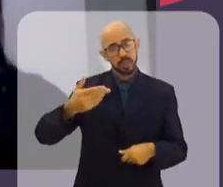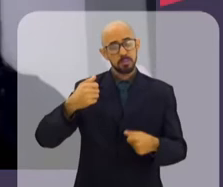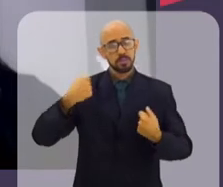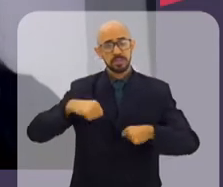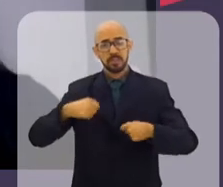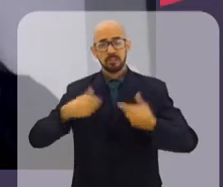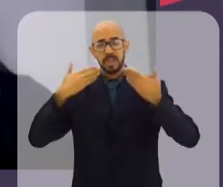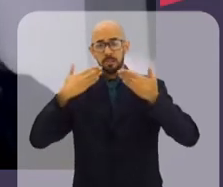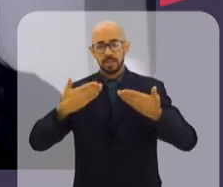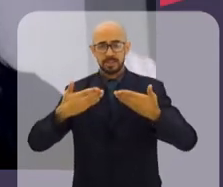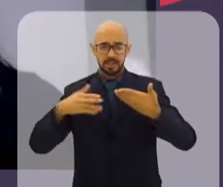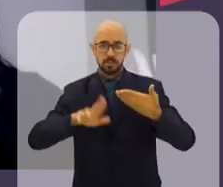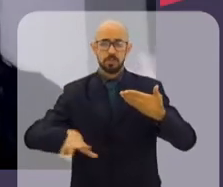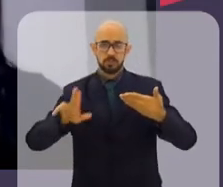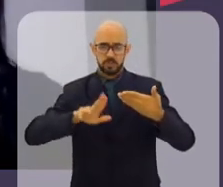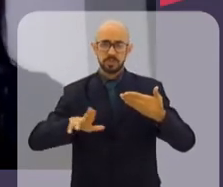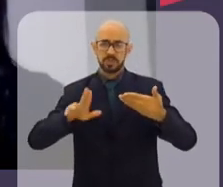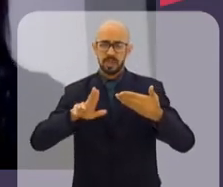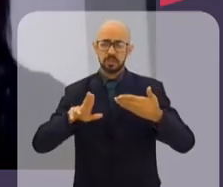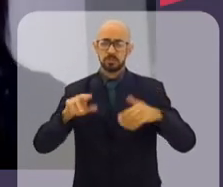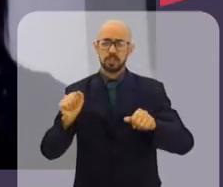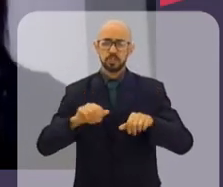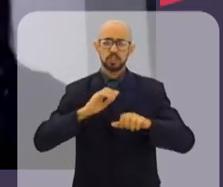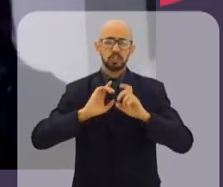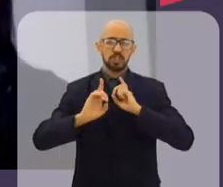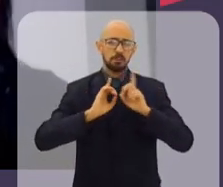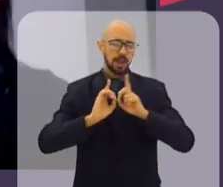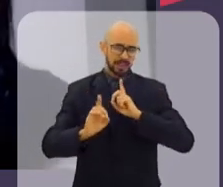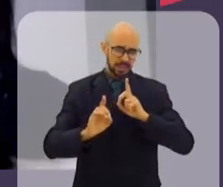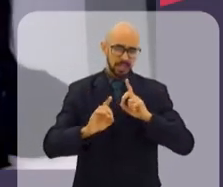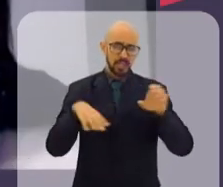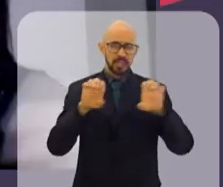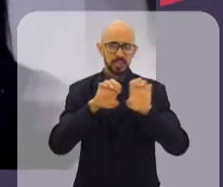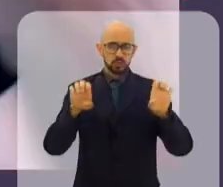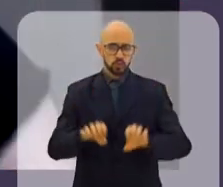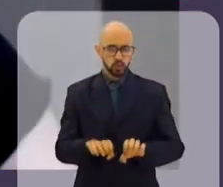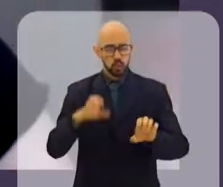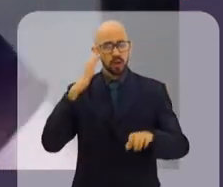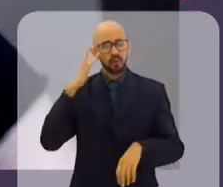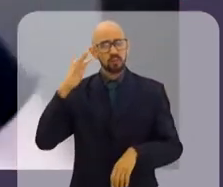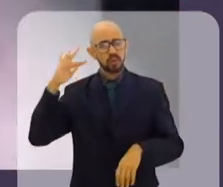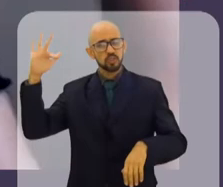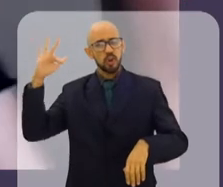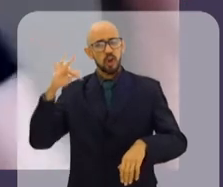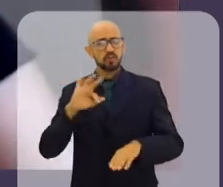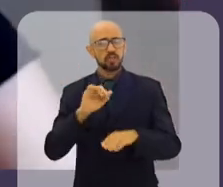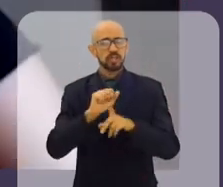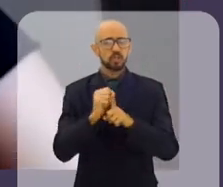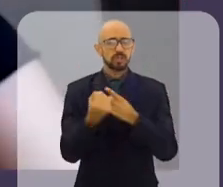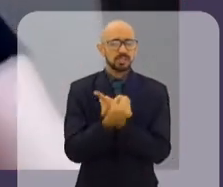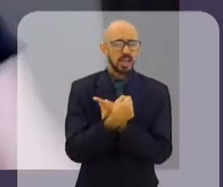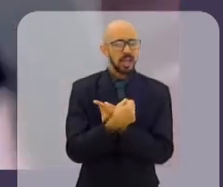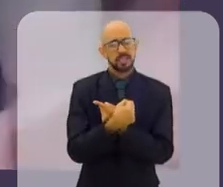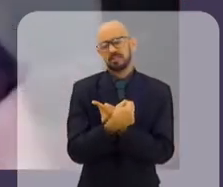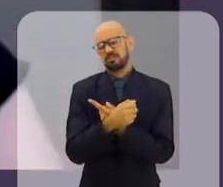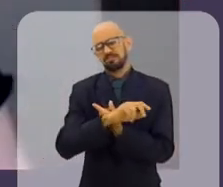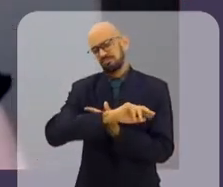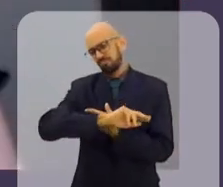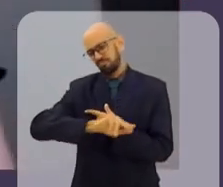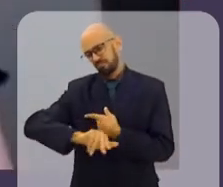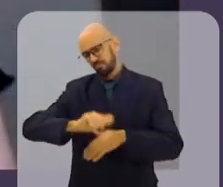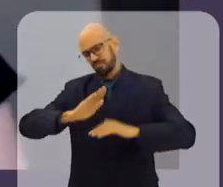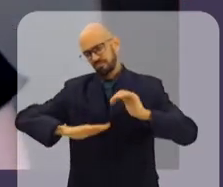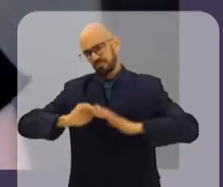né, para falar ali da nossa estrutura social, nossa estrutura filosófica, das ciências sociais,